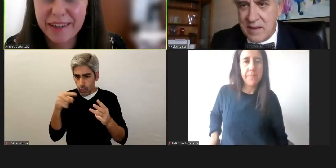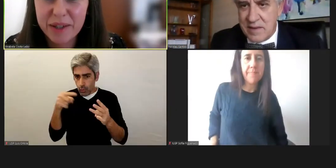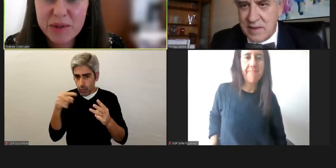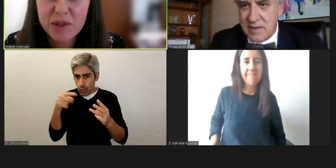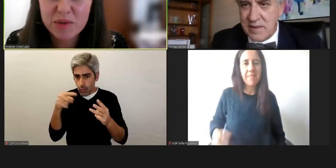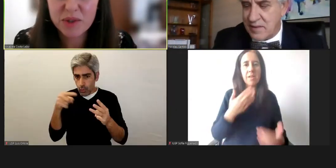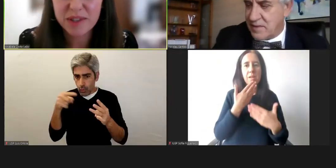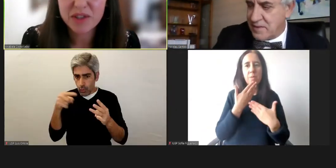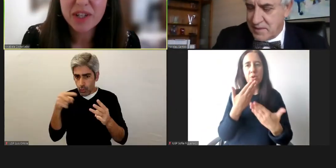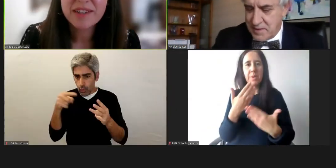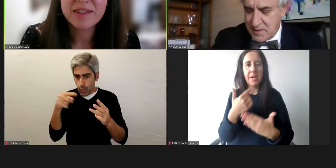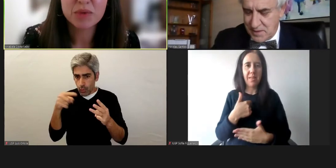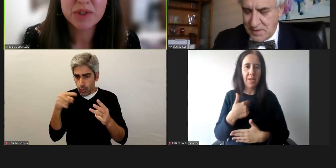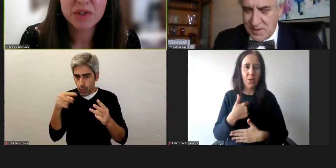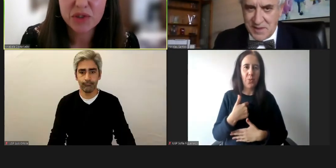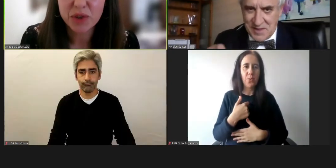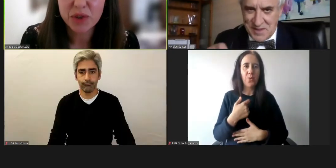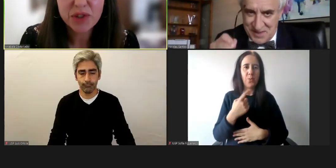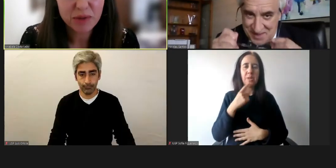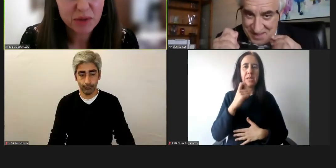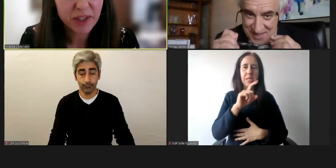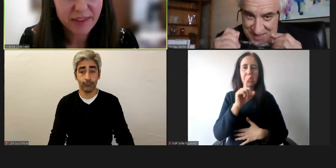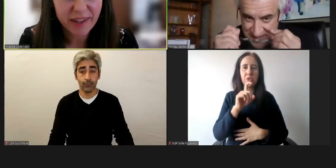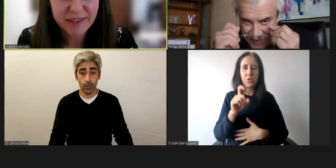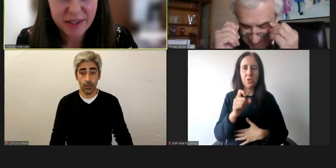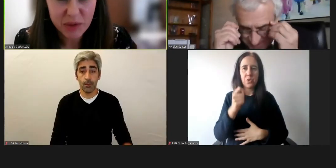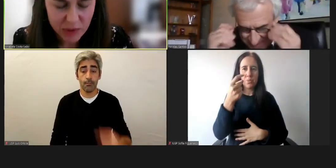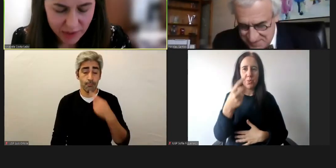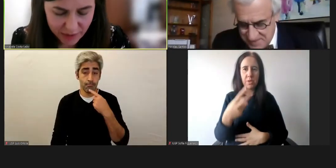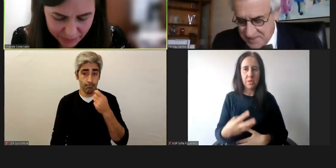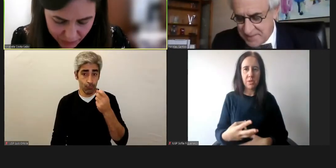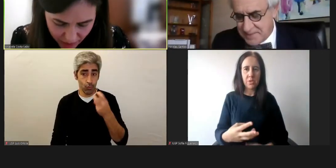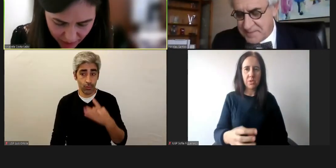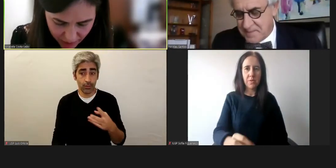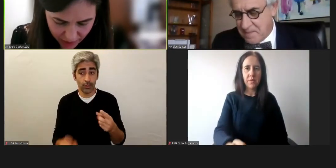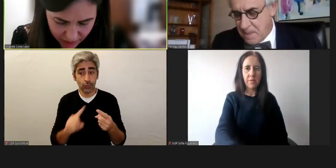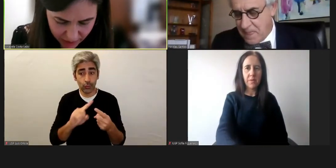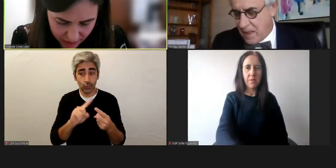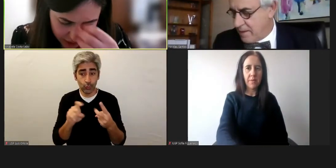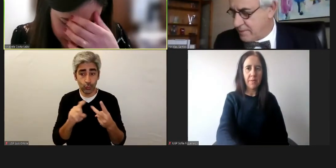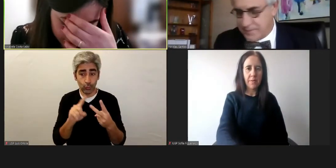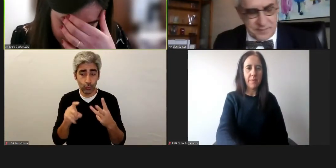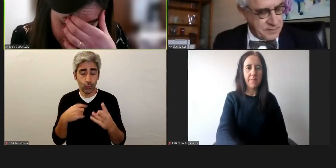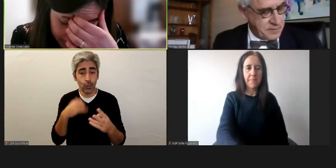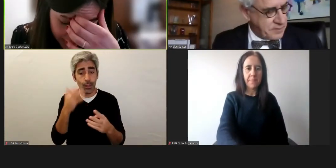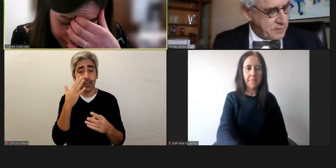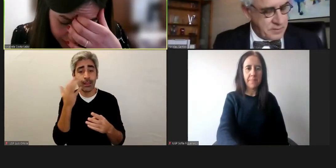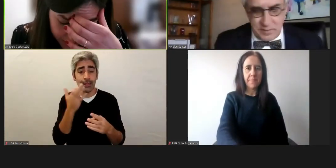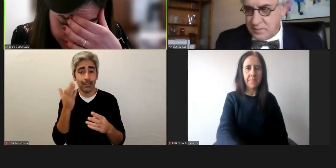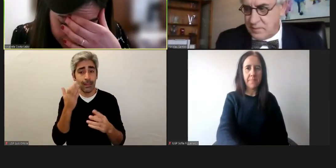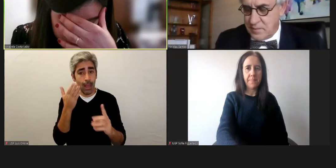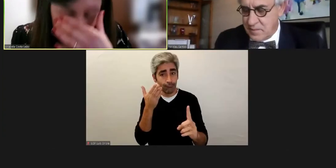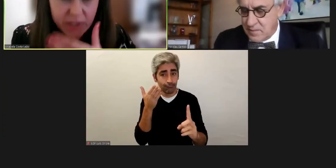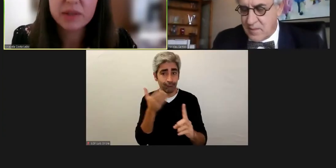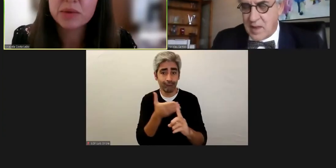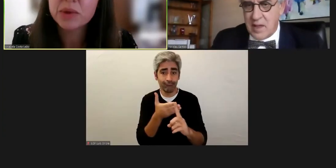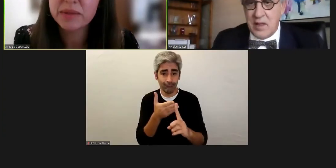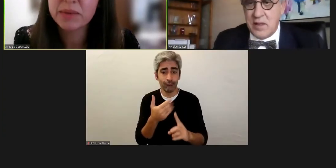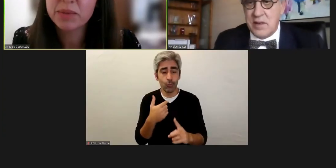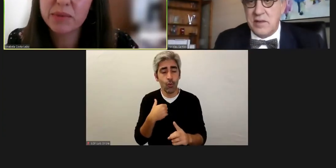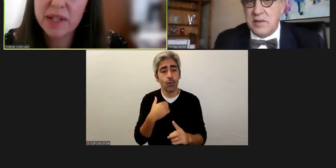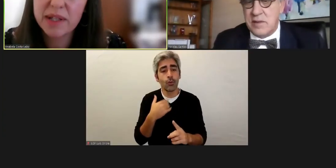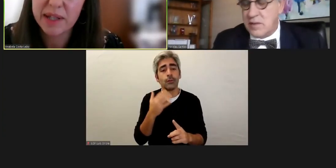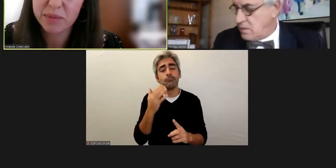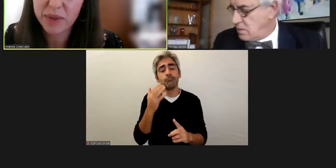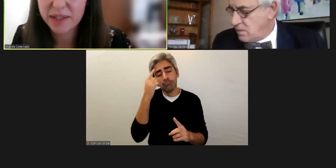Obrigada, eu. São muitas questões. Eu vou tentar ser sucinta. Eu se calhar começava por esta última